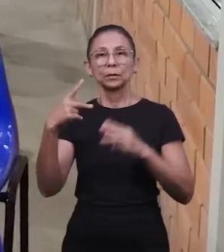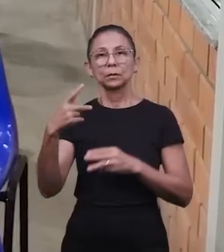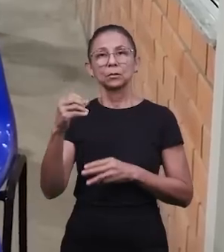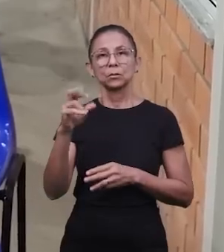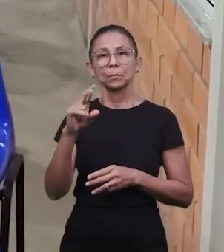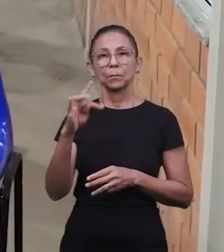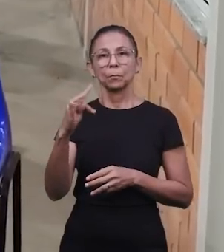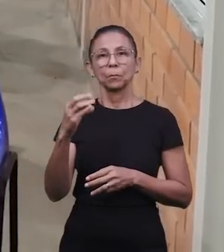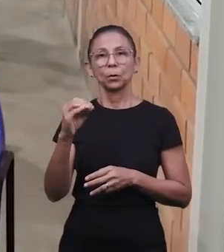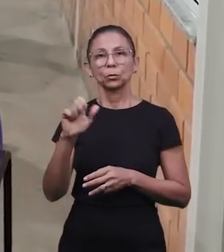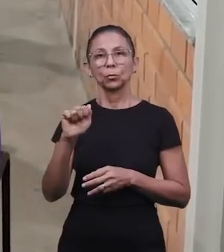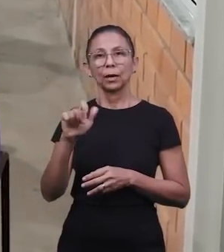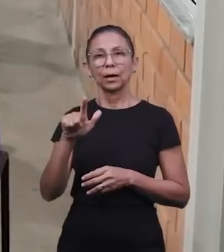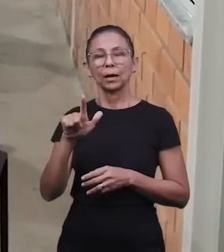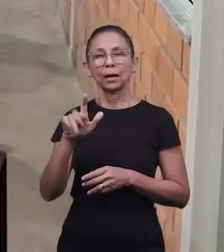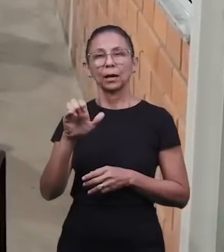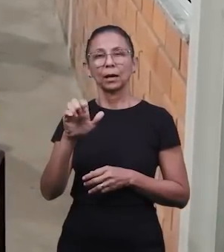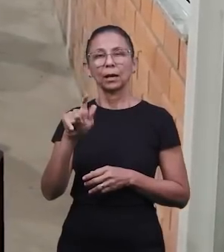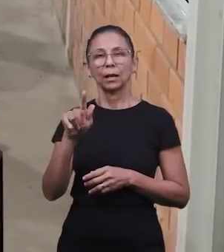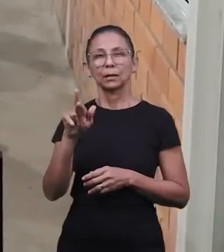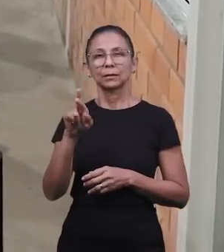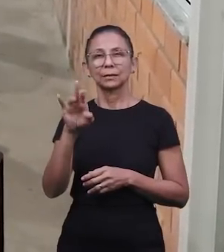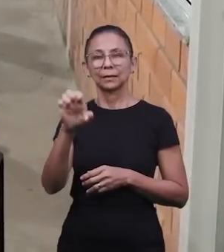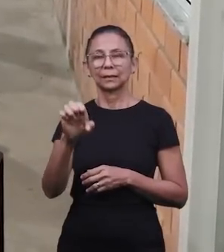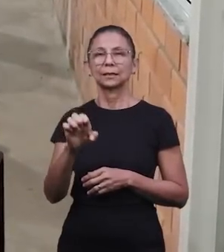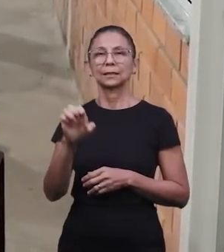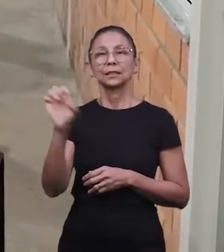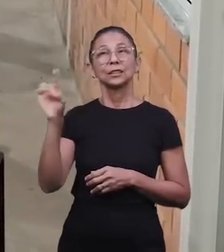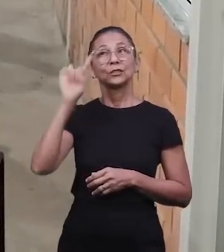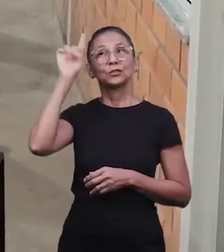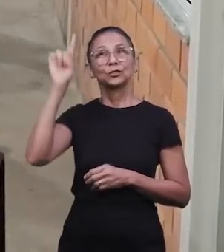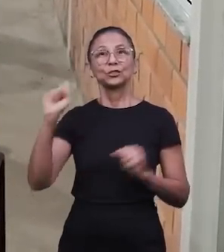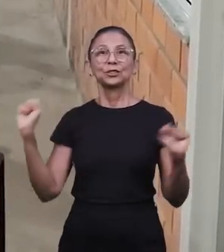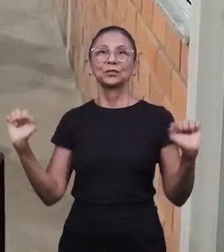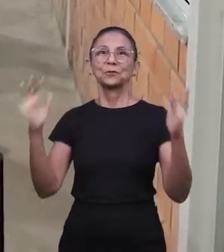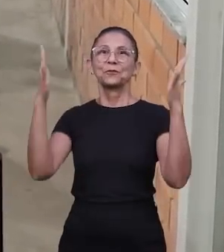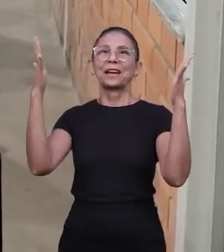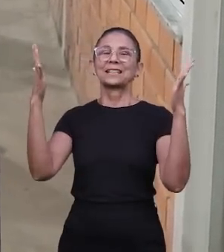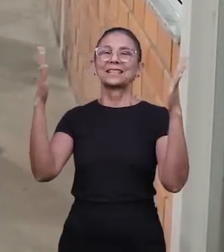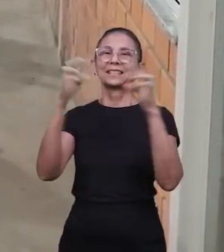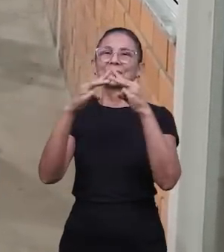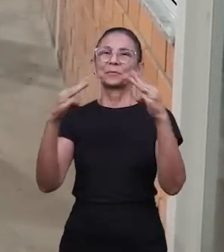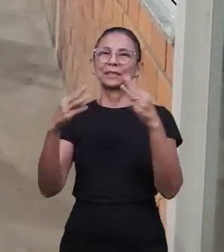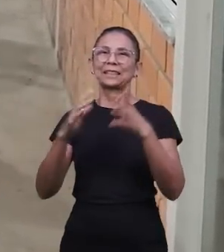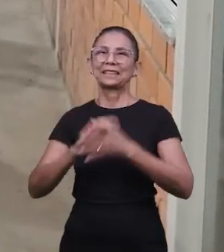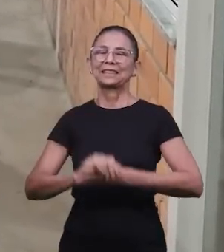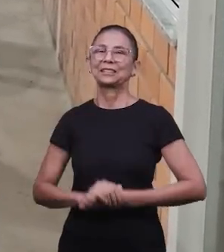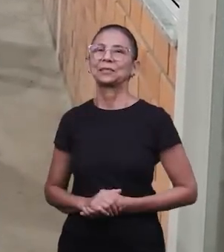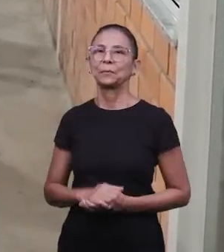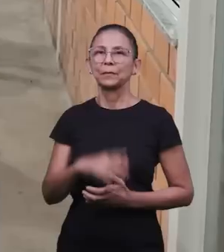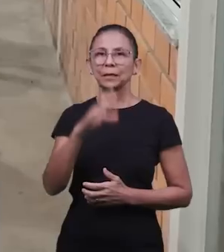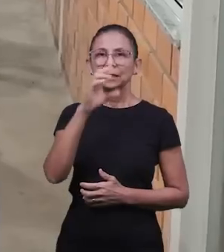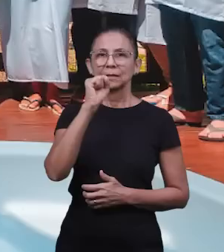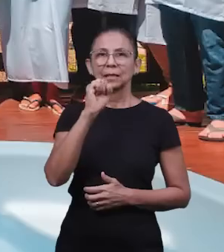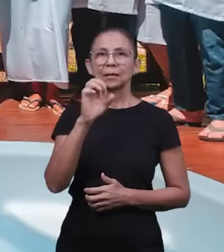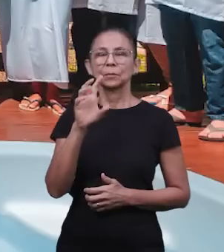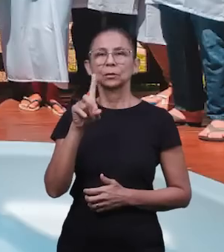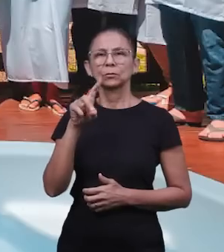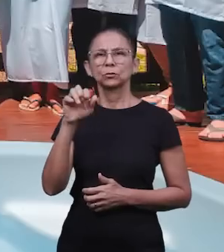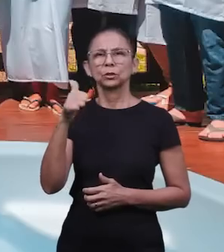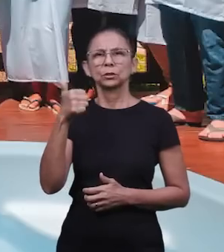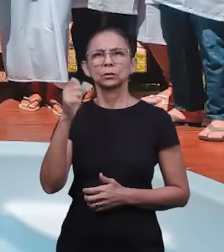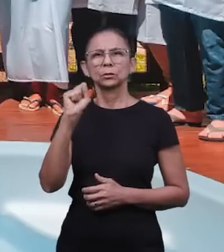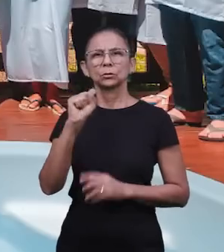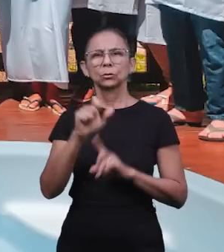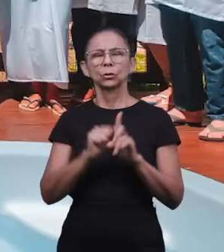Alegre para trazer para os irmãos as informações desse dia de grande festa aqui no Manaim de Porto Alegre. No sábado,